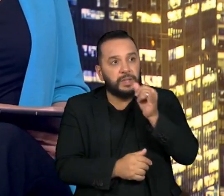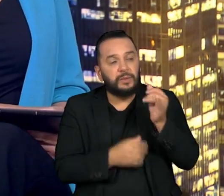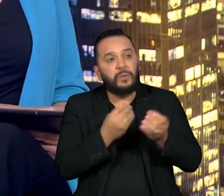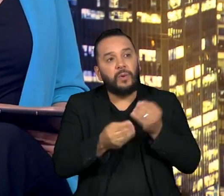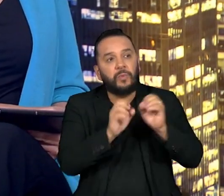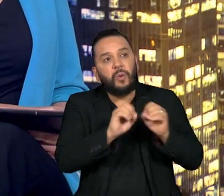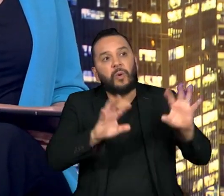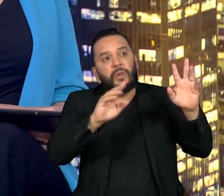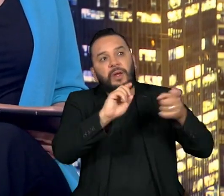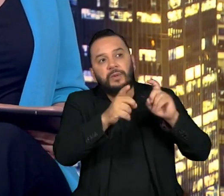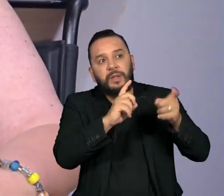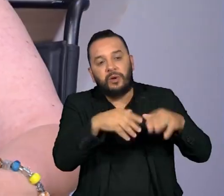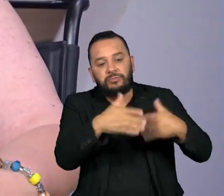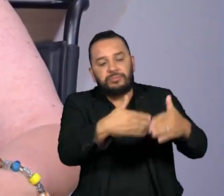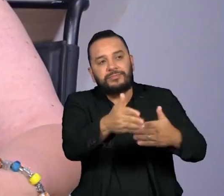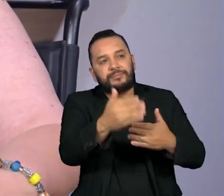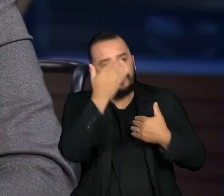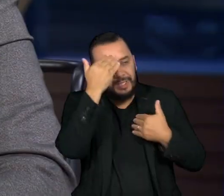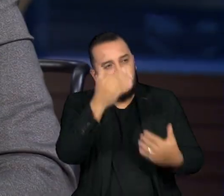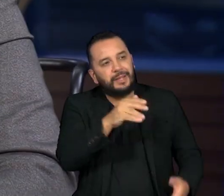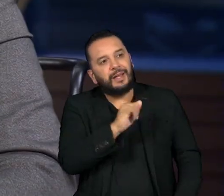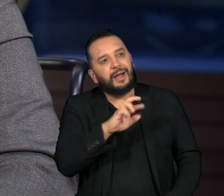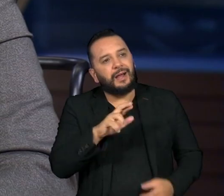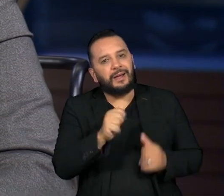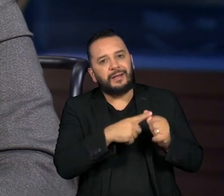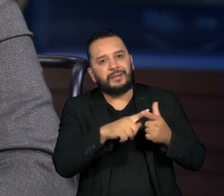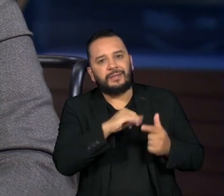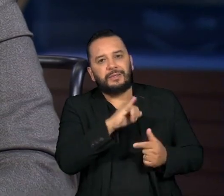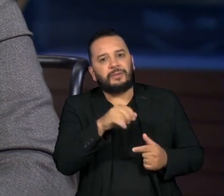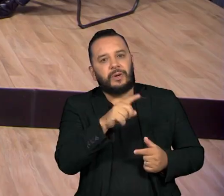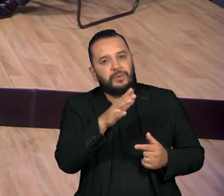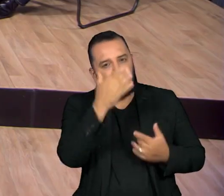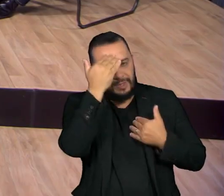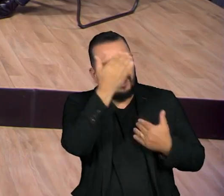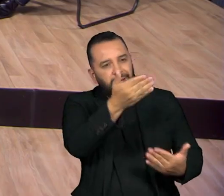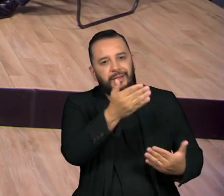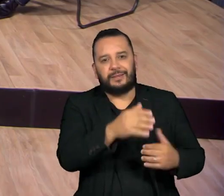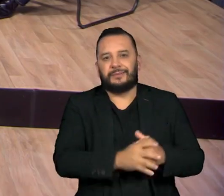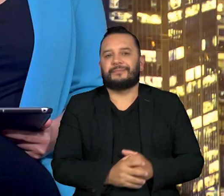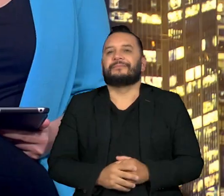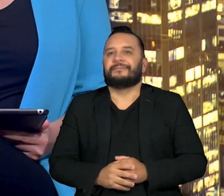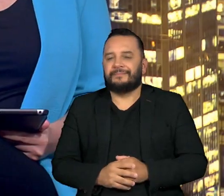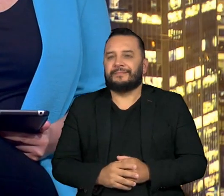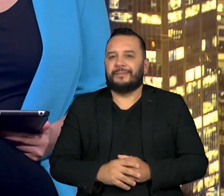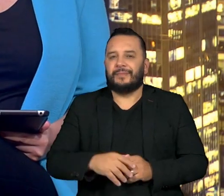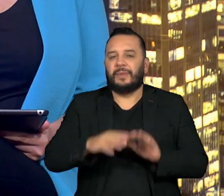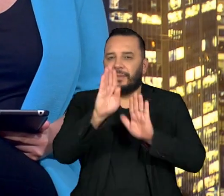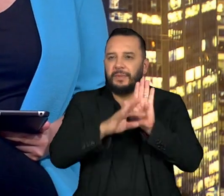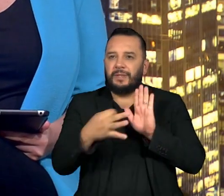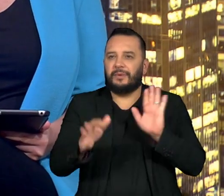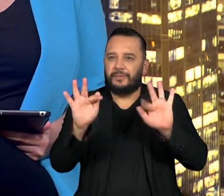não é? Professora Yara, professor João, obrigada. Até uma próxima. Andressa. Nós que agradecemos. Obrigada. Obrigado. E a